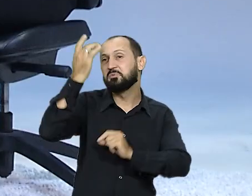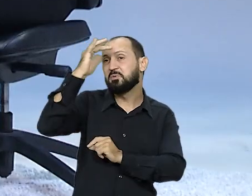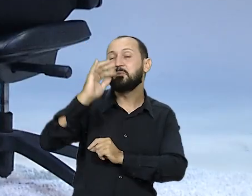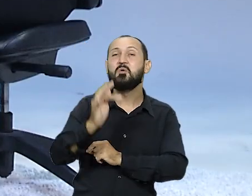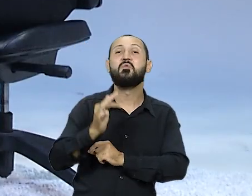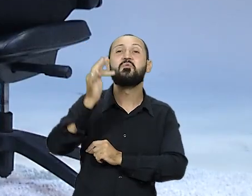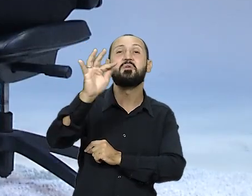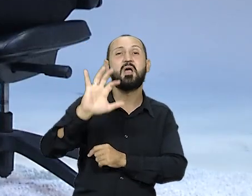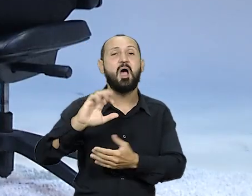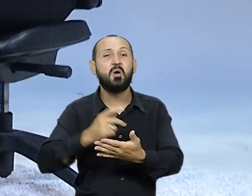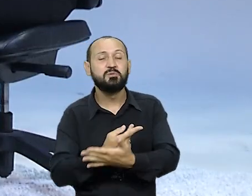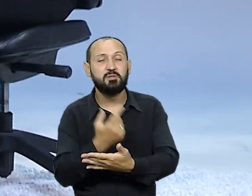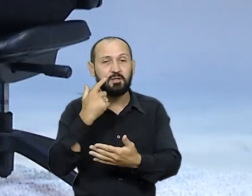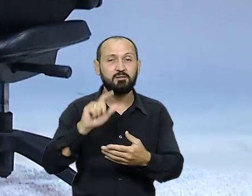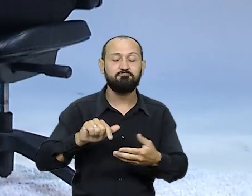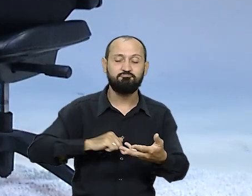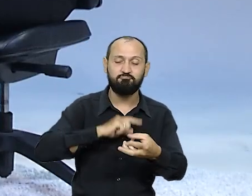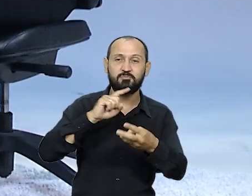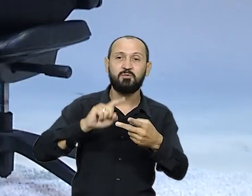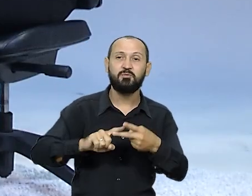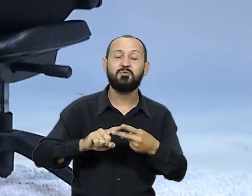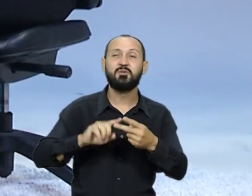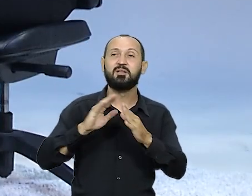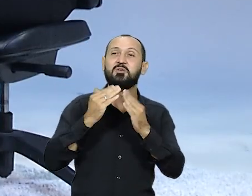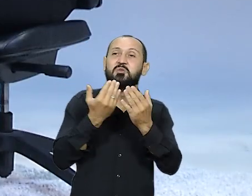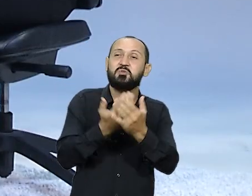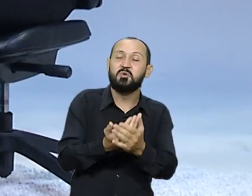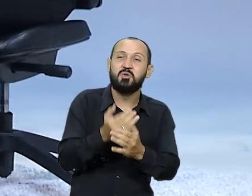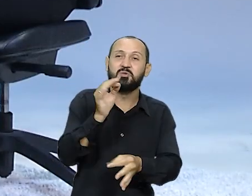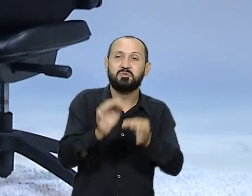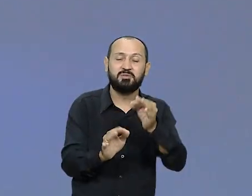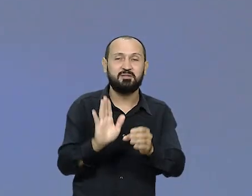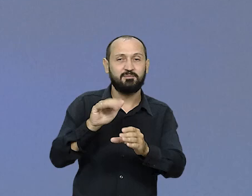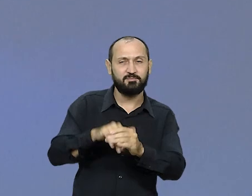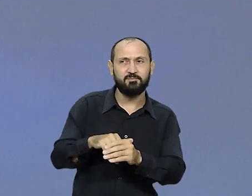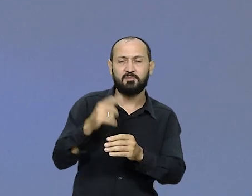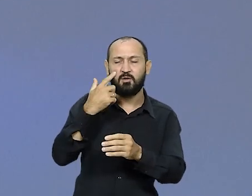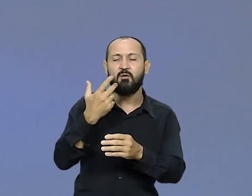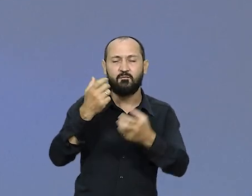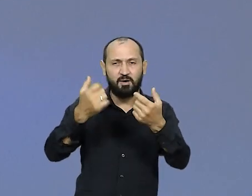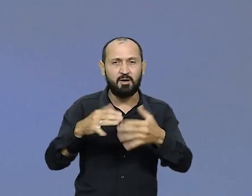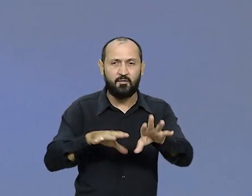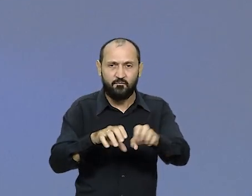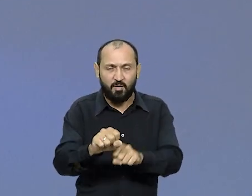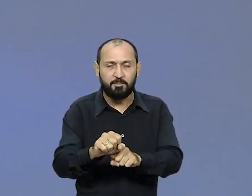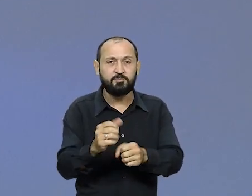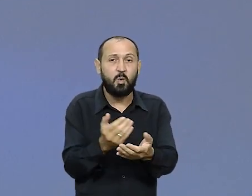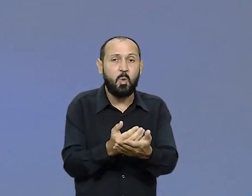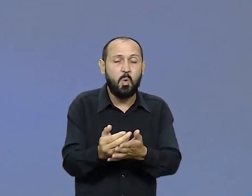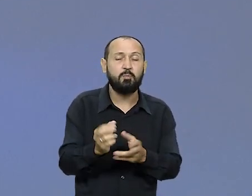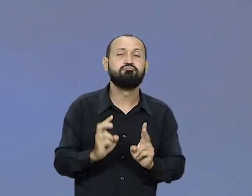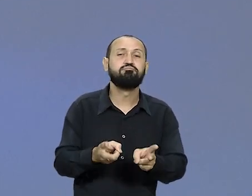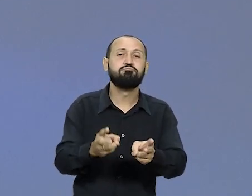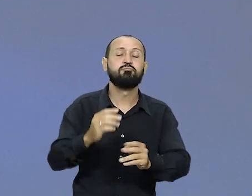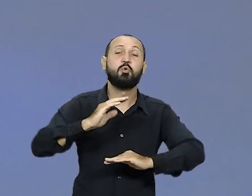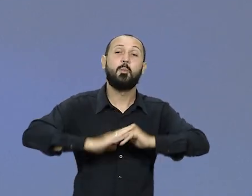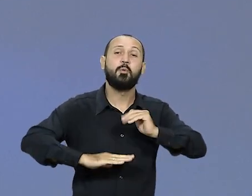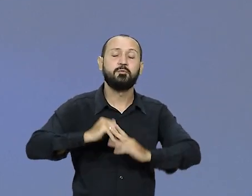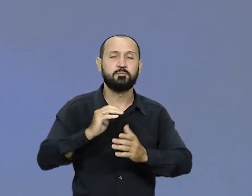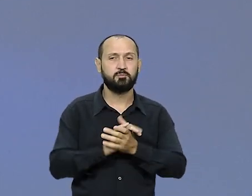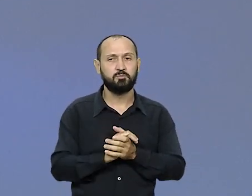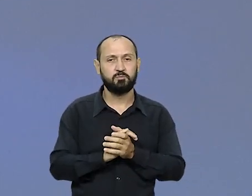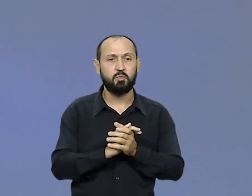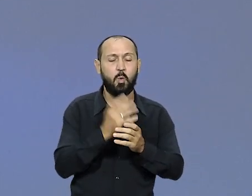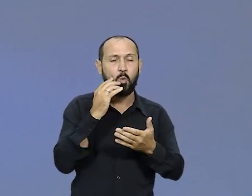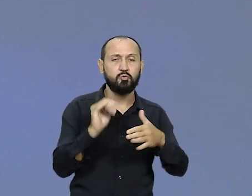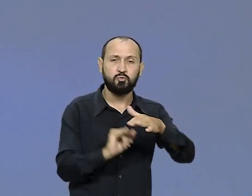algo que você nem sabia que poderia acontecer, né? E foi parar na Escola Judiciária Eleitoral. Eu mencionei sobre a formação continuada dos